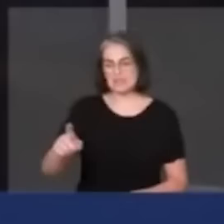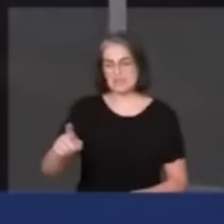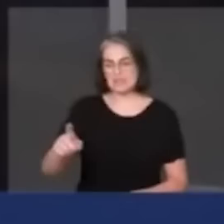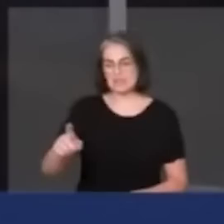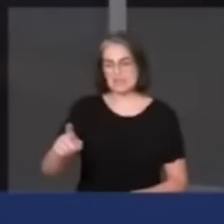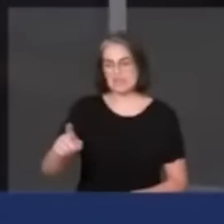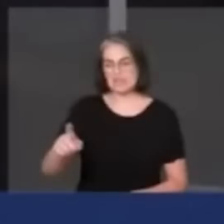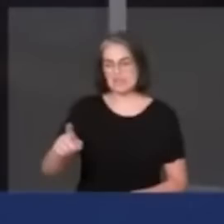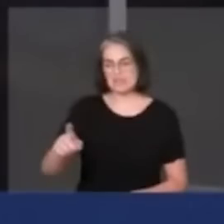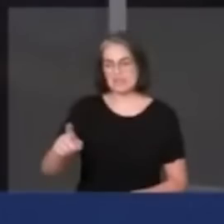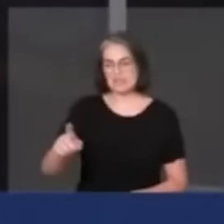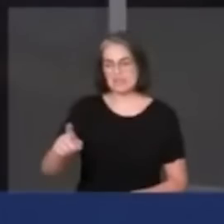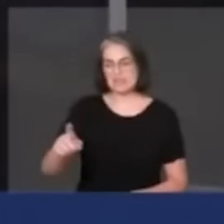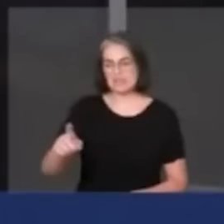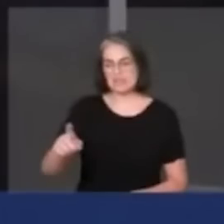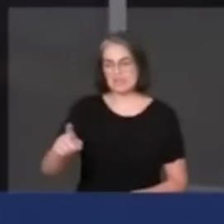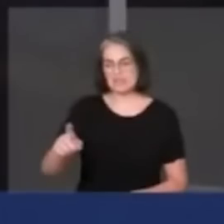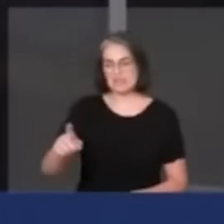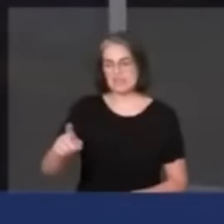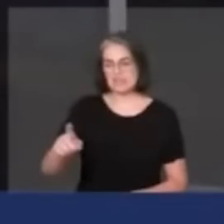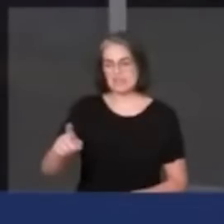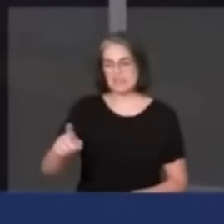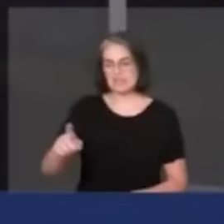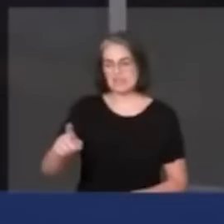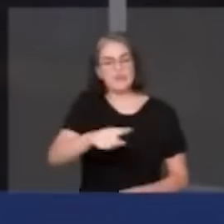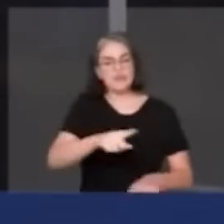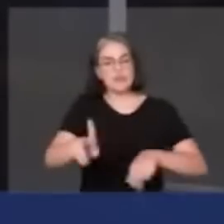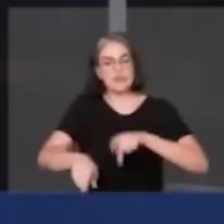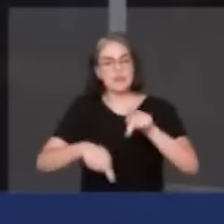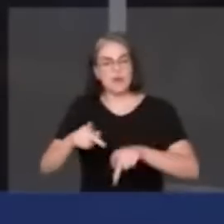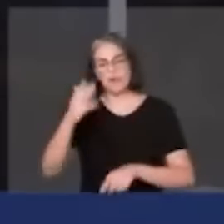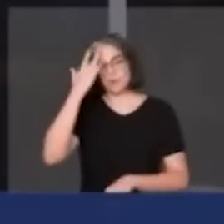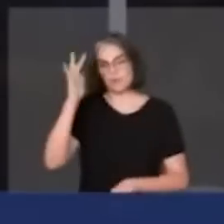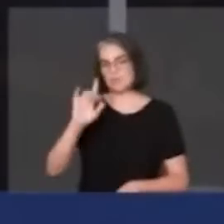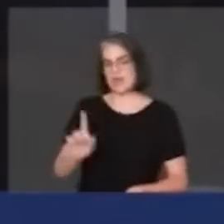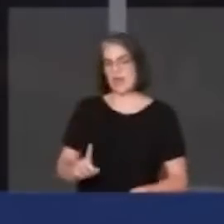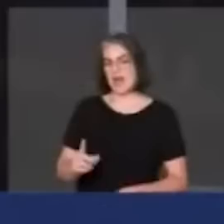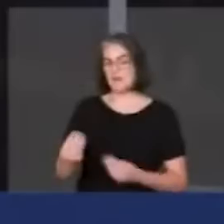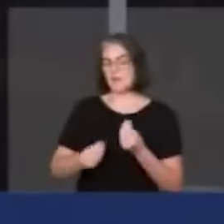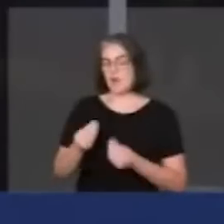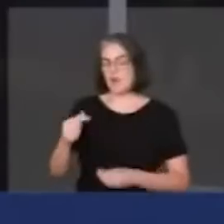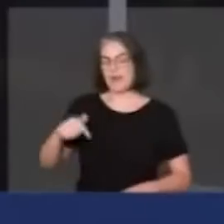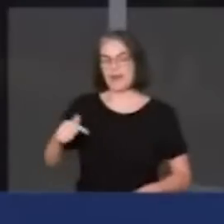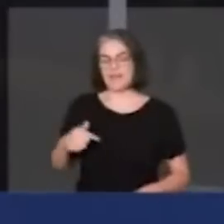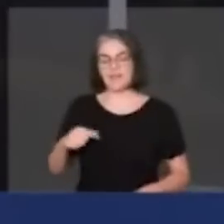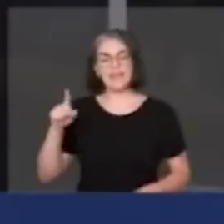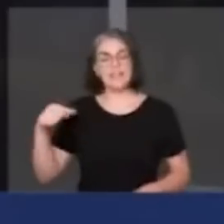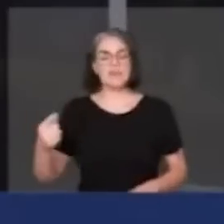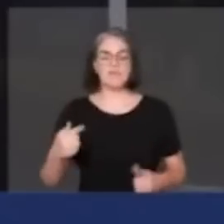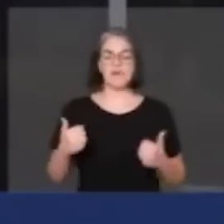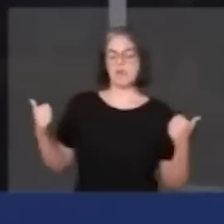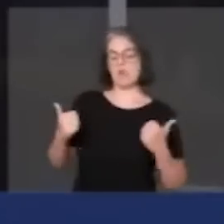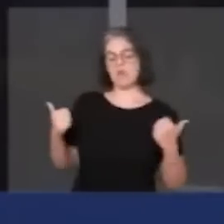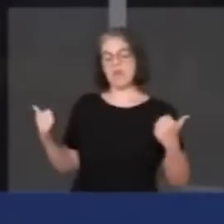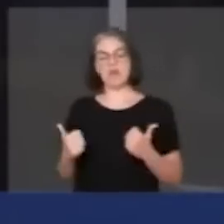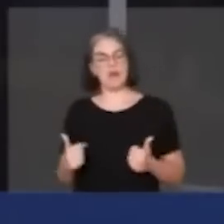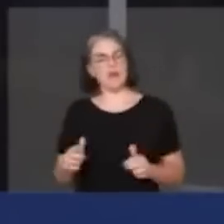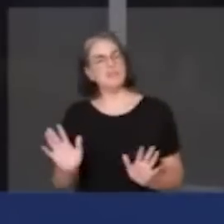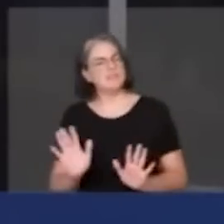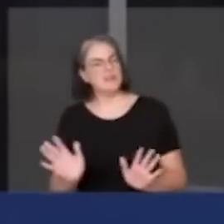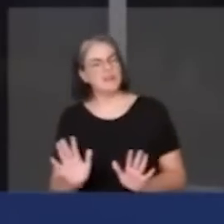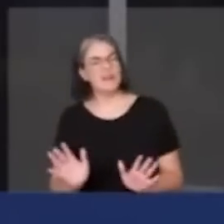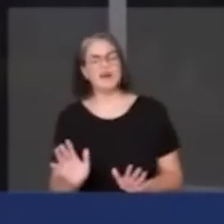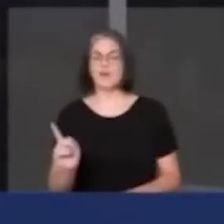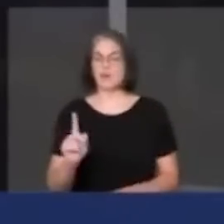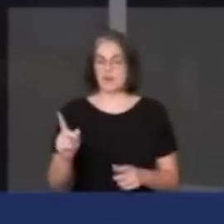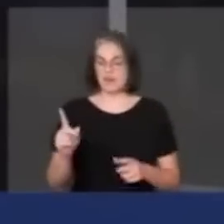para enganar você do povo, que não sabe como é que a banda toca aqui, e depois ficarem abafando investigação. Vamos ver se não tem